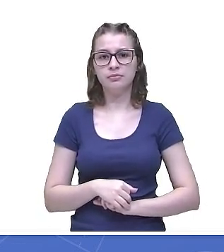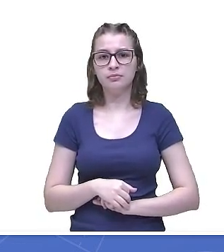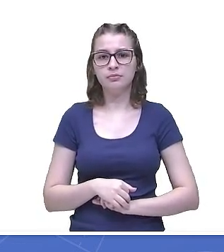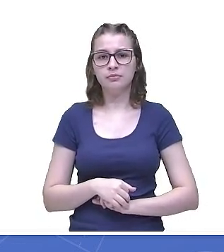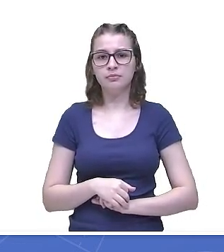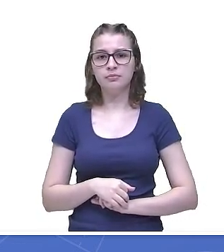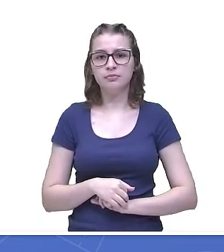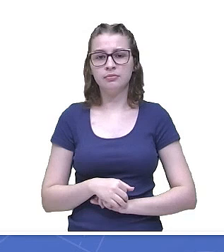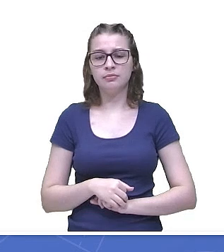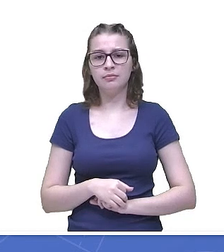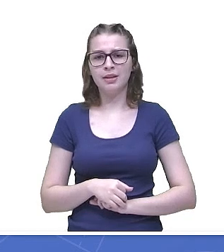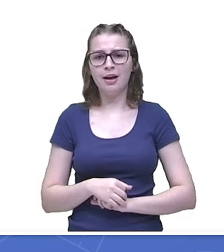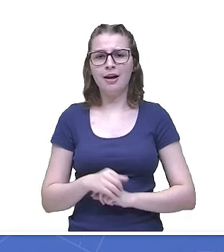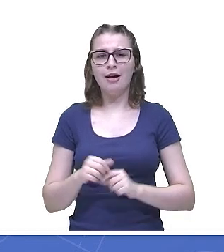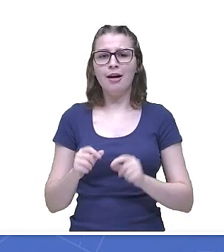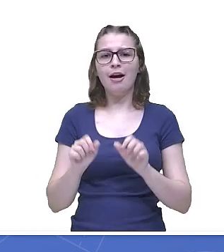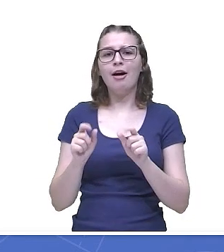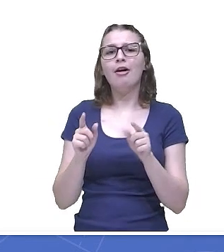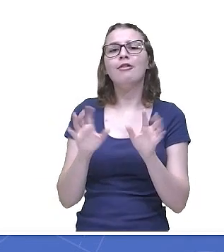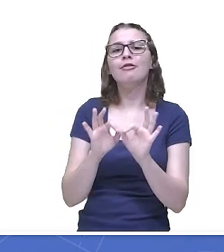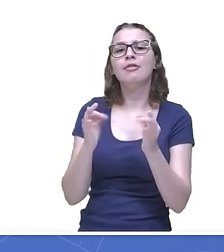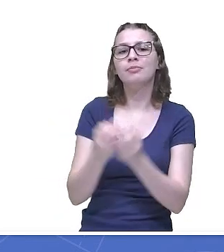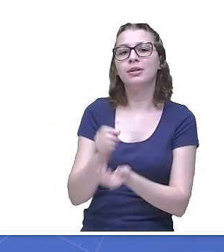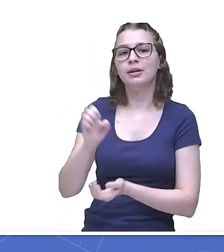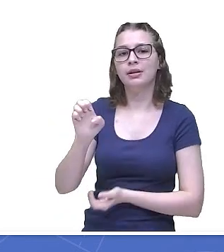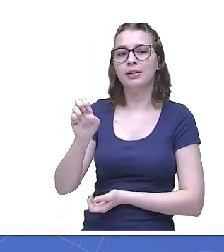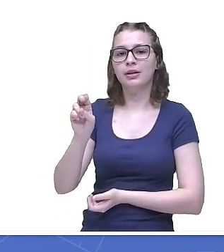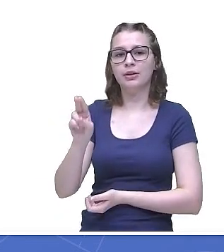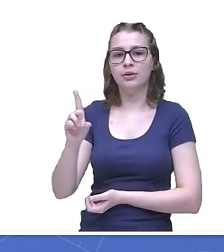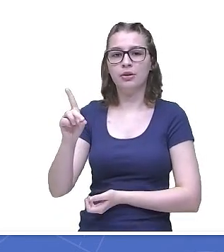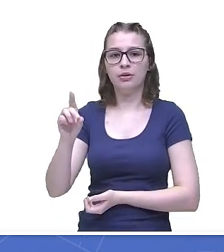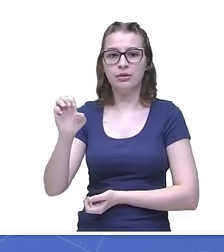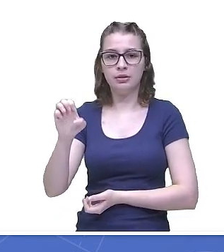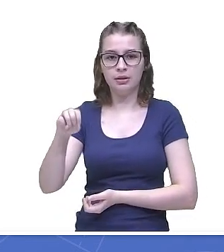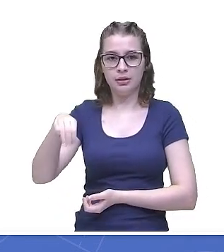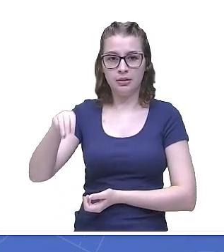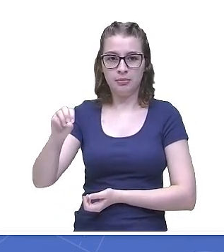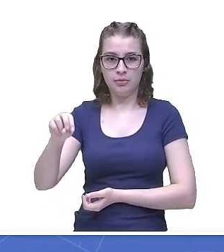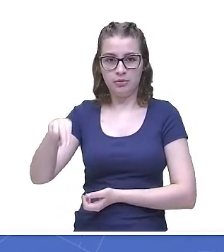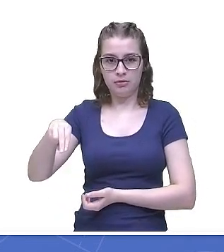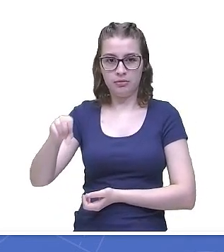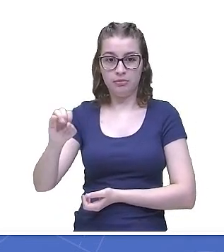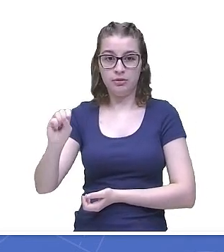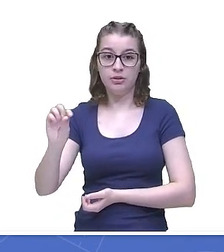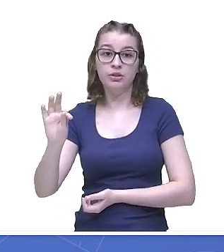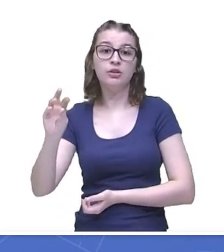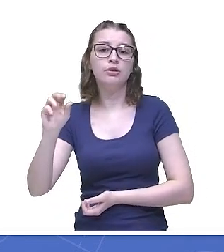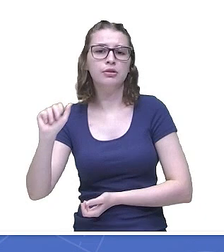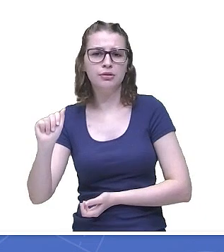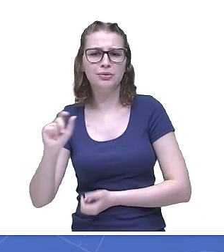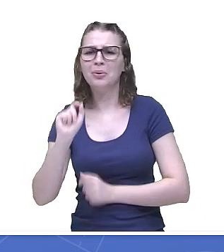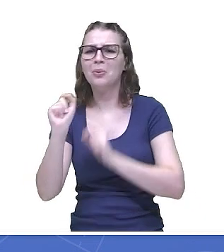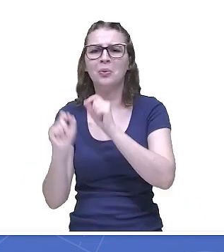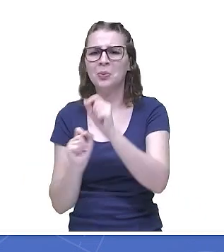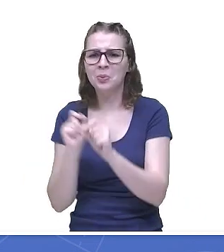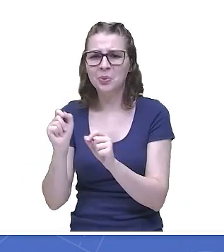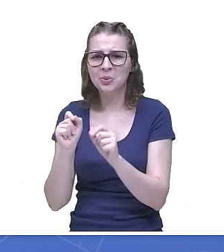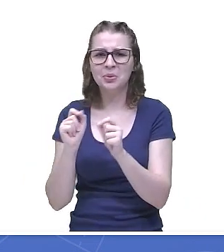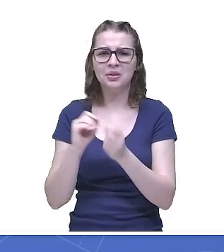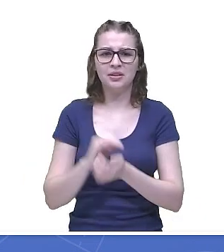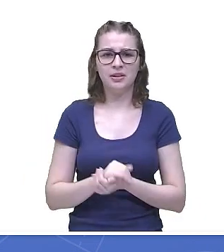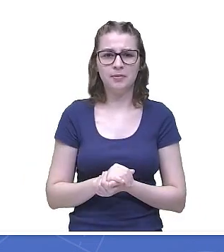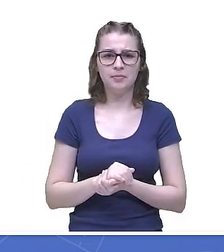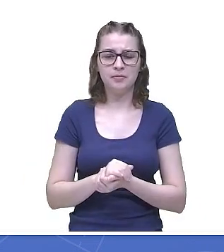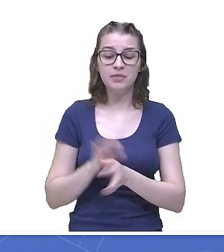família eudemonista. O que é a família eudemonista? Ela é considerada, né, a família que